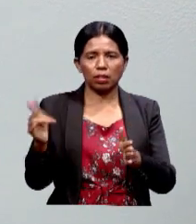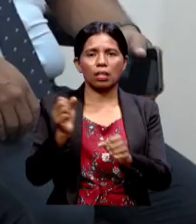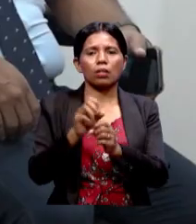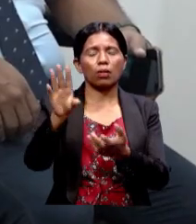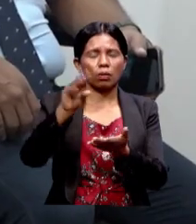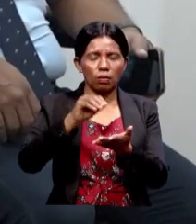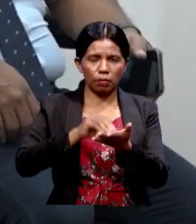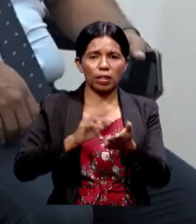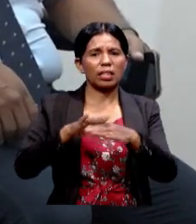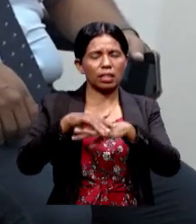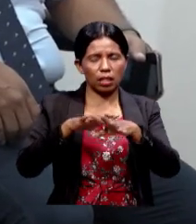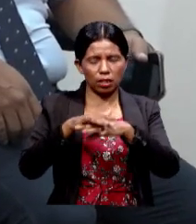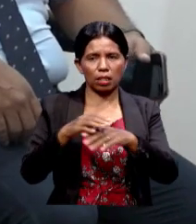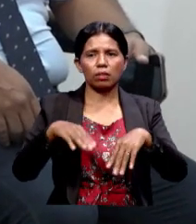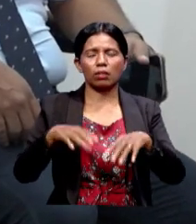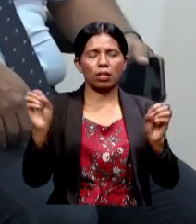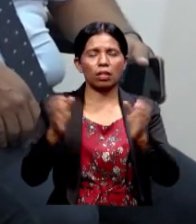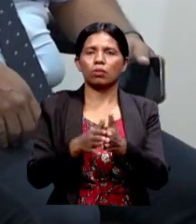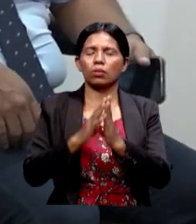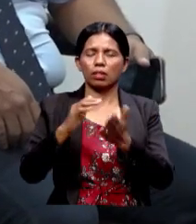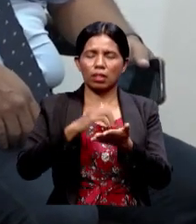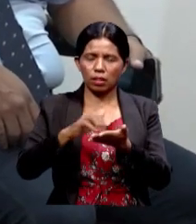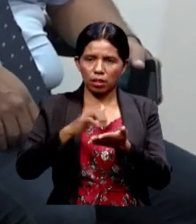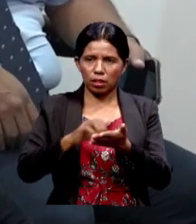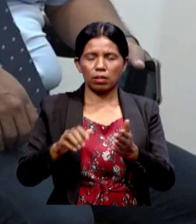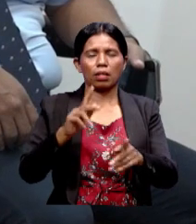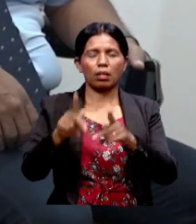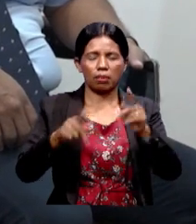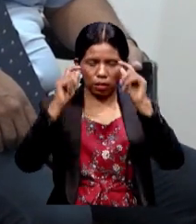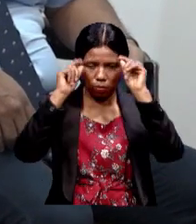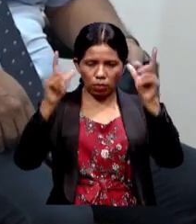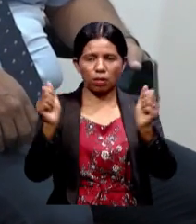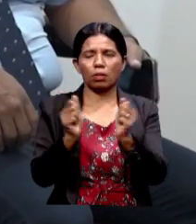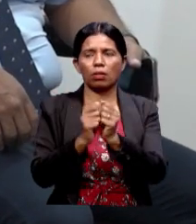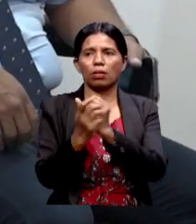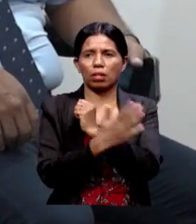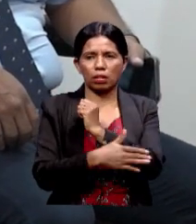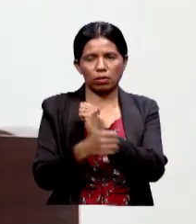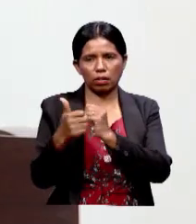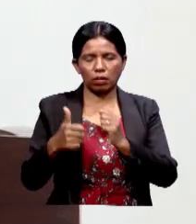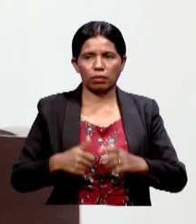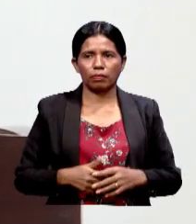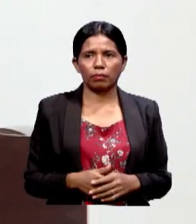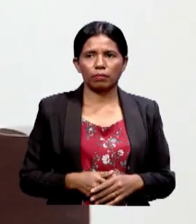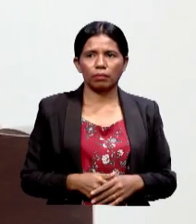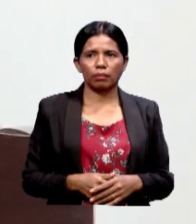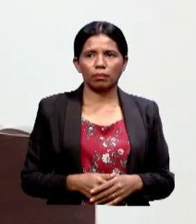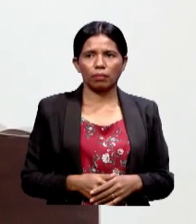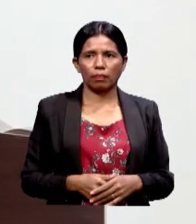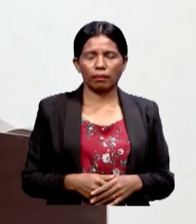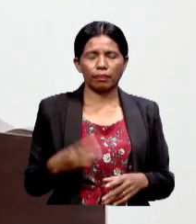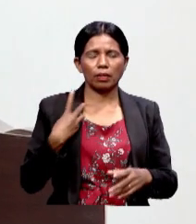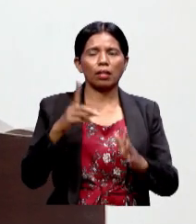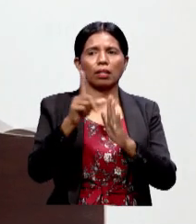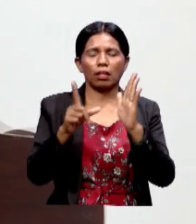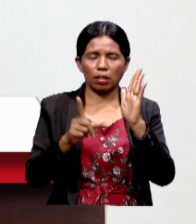copia motivo tais sem autorização, tanto timoroan no estrangeiro. Tenia lei de direito do autor promulgação por